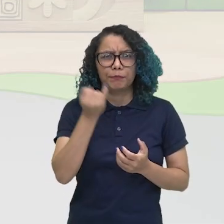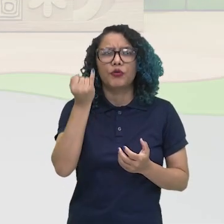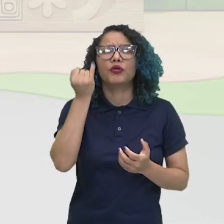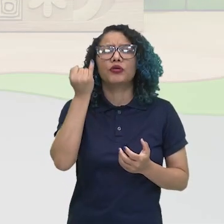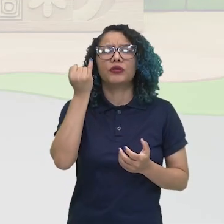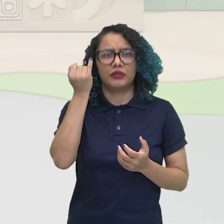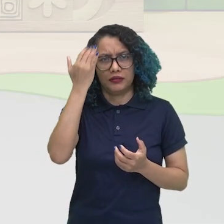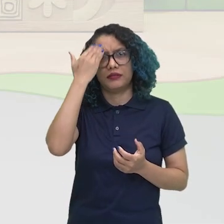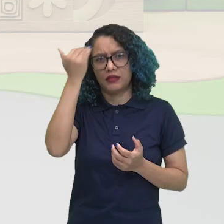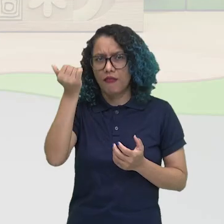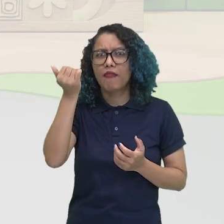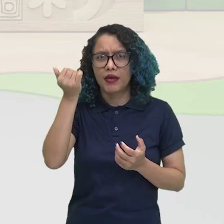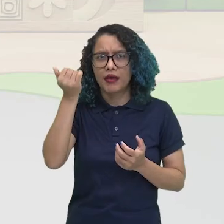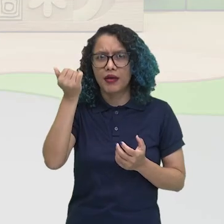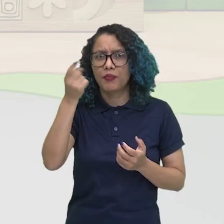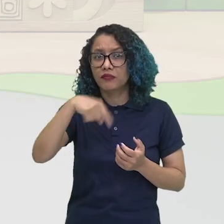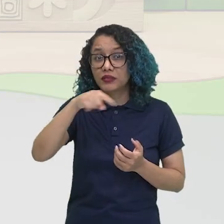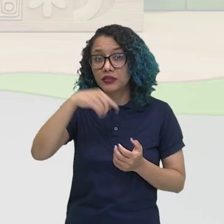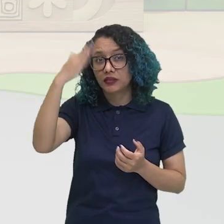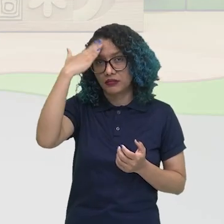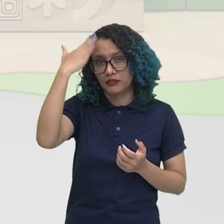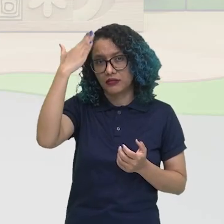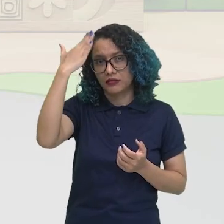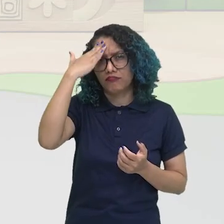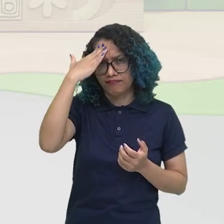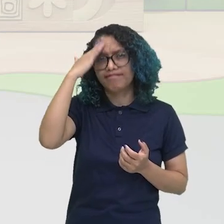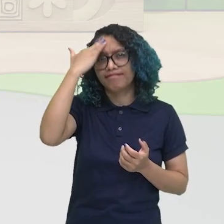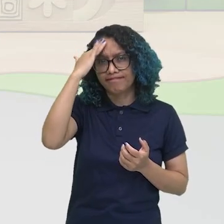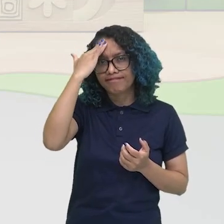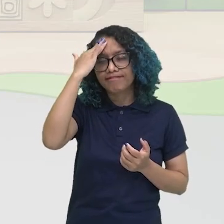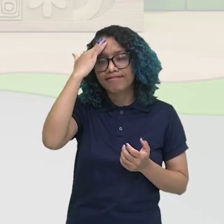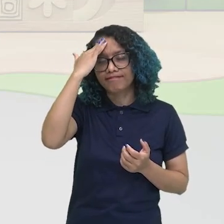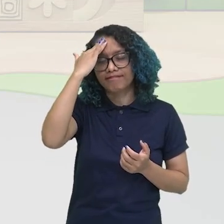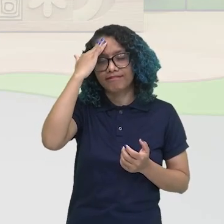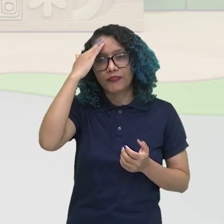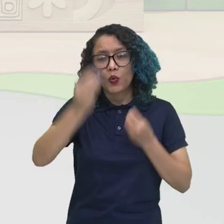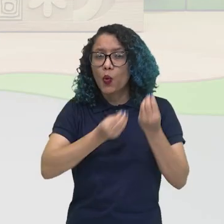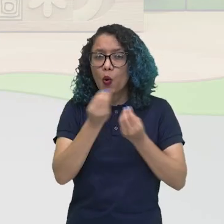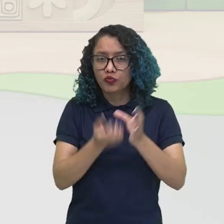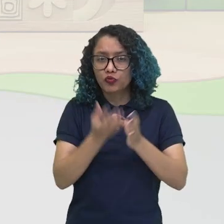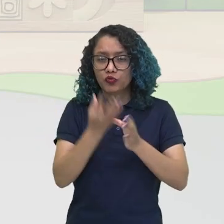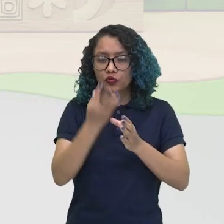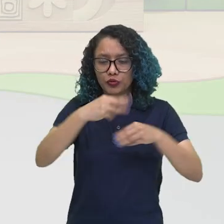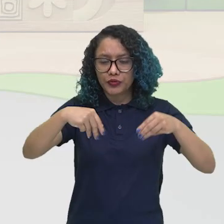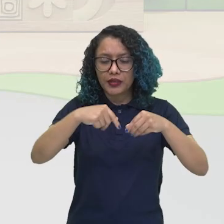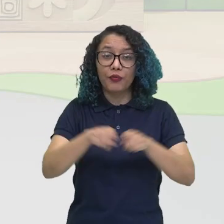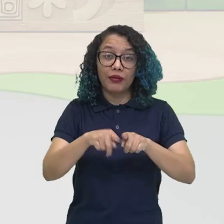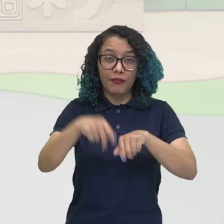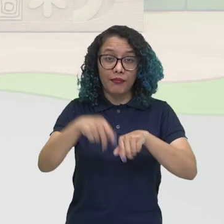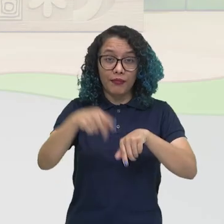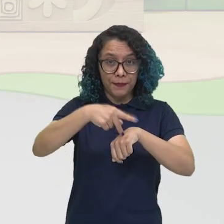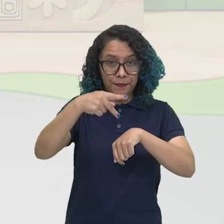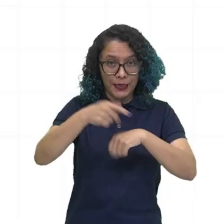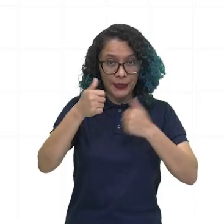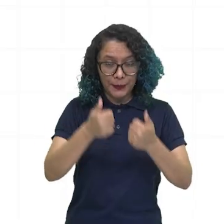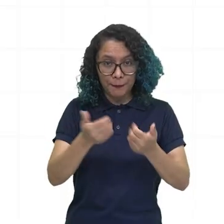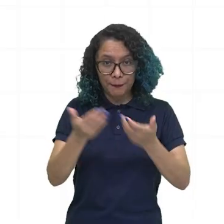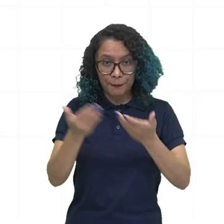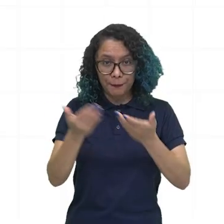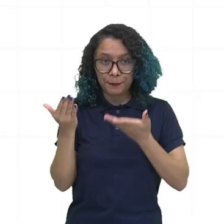para você entender, como que surgem os minerais e as rochas. Então, vejam